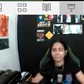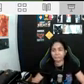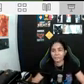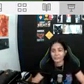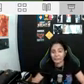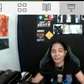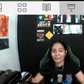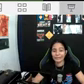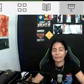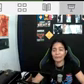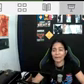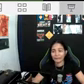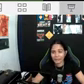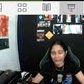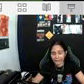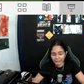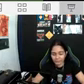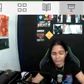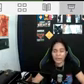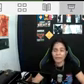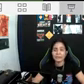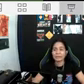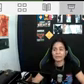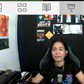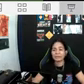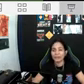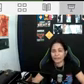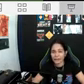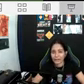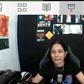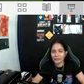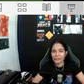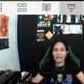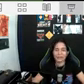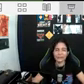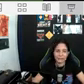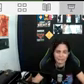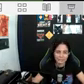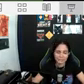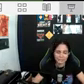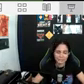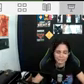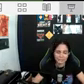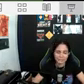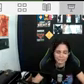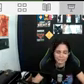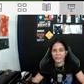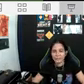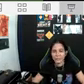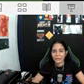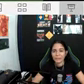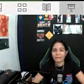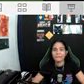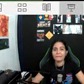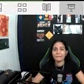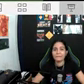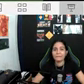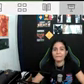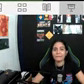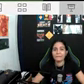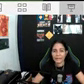verificar se uma determinada dieta sendo administrada a crianças, se aquela